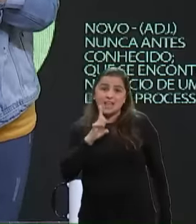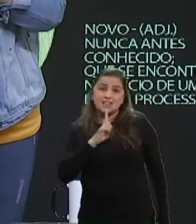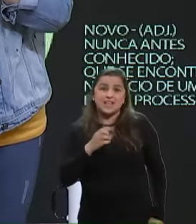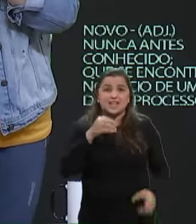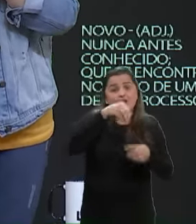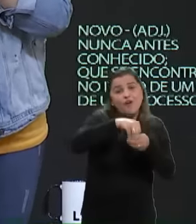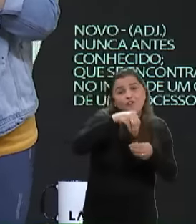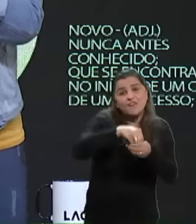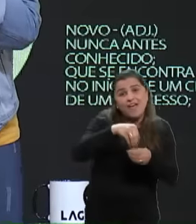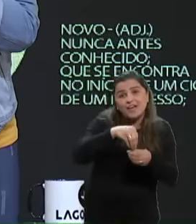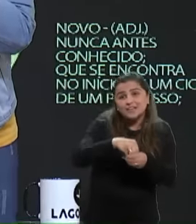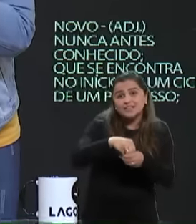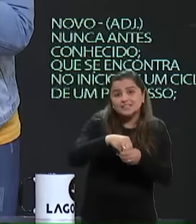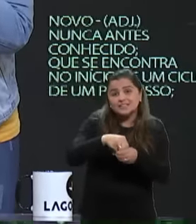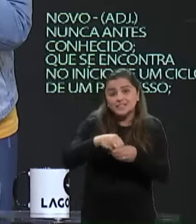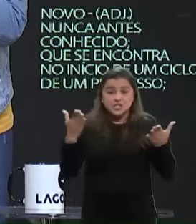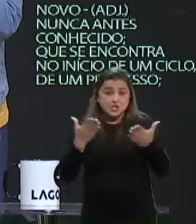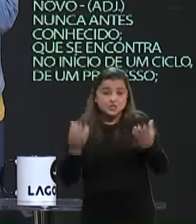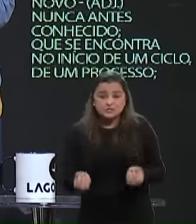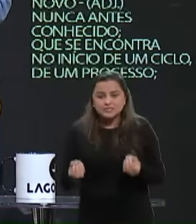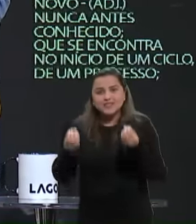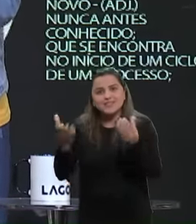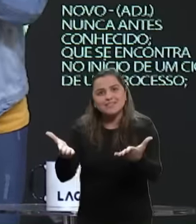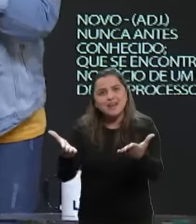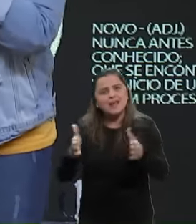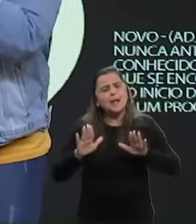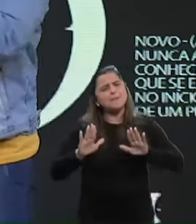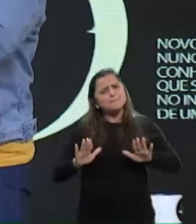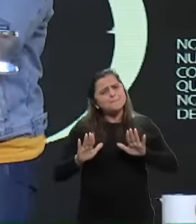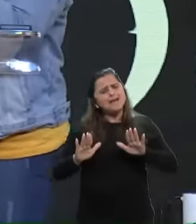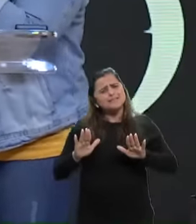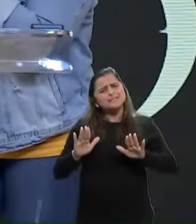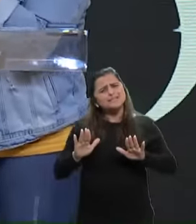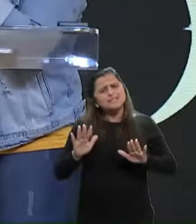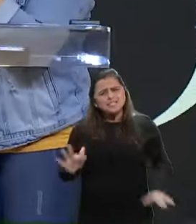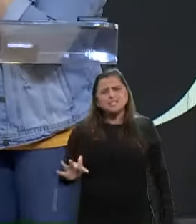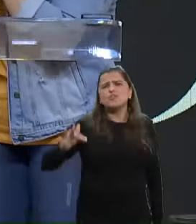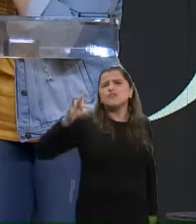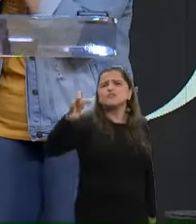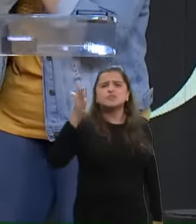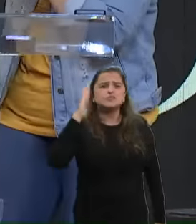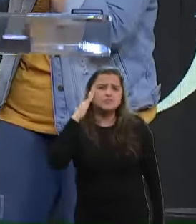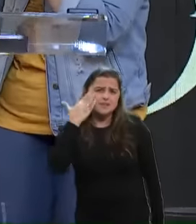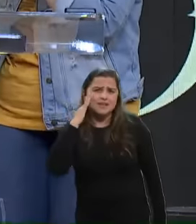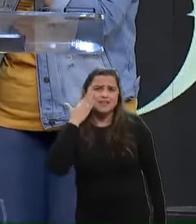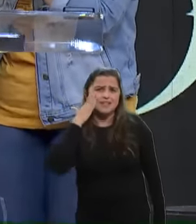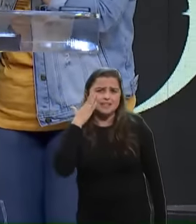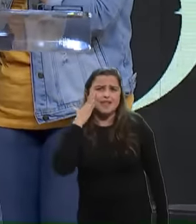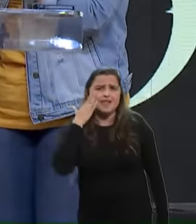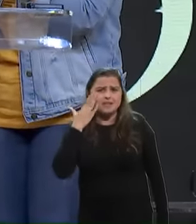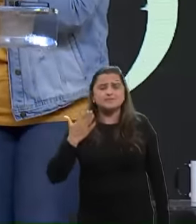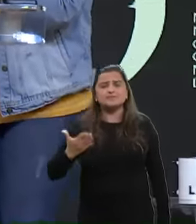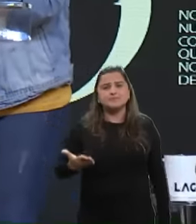ofertas que você dá hoje, mas que você vai compreender lá na frente.